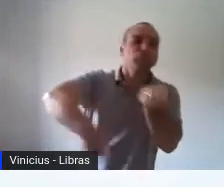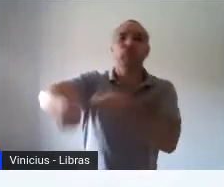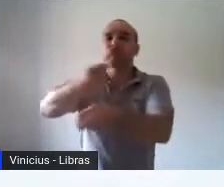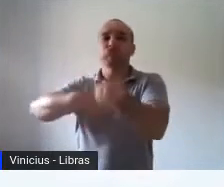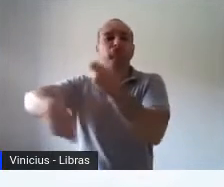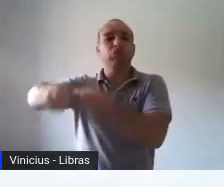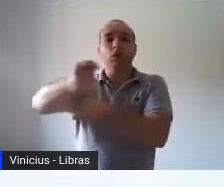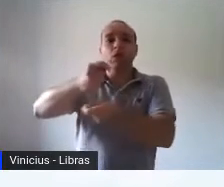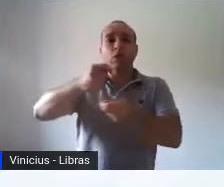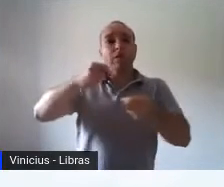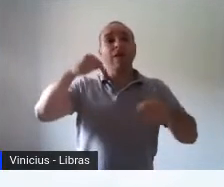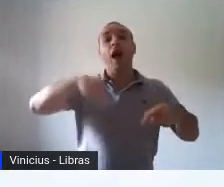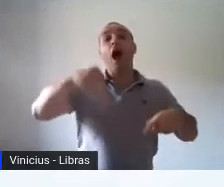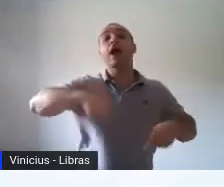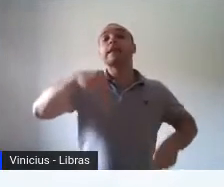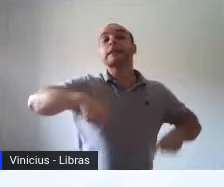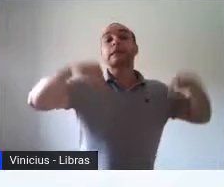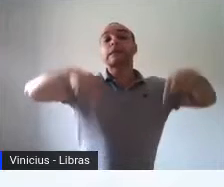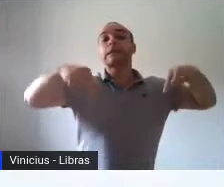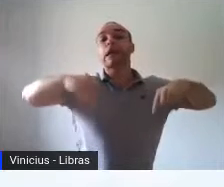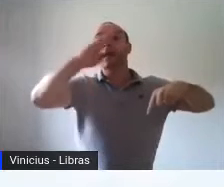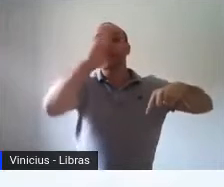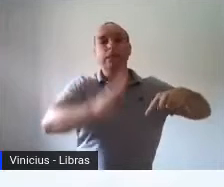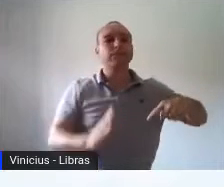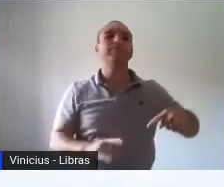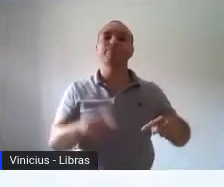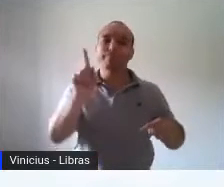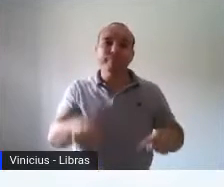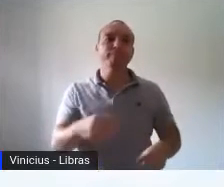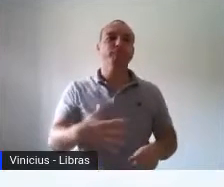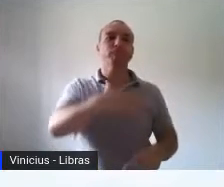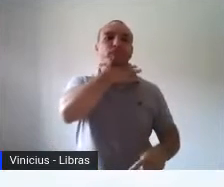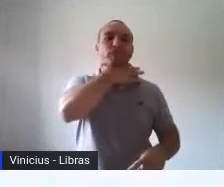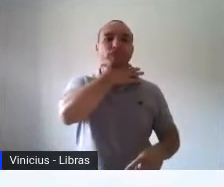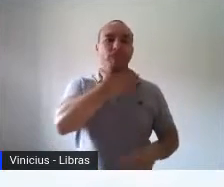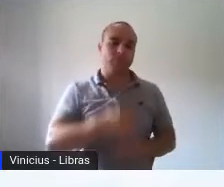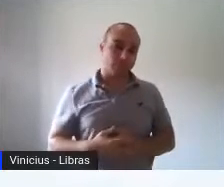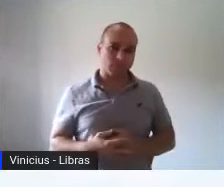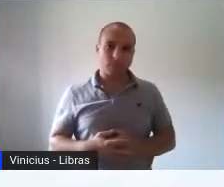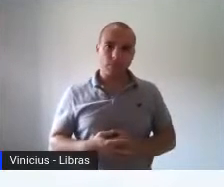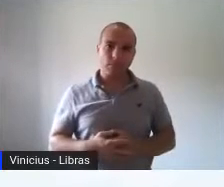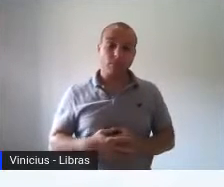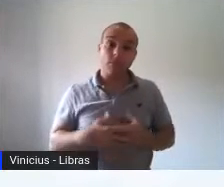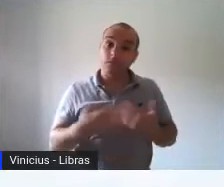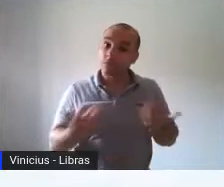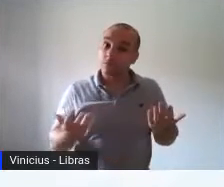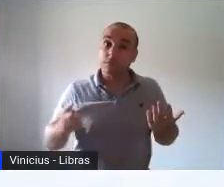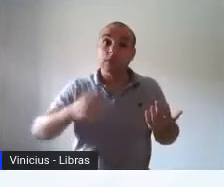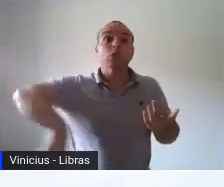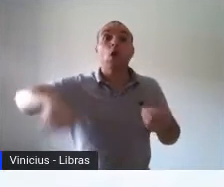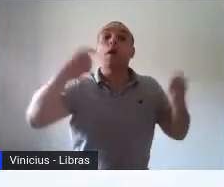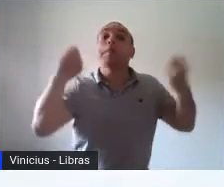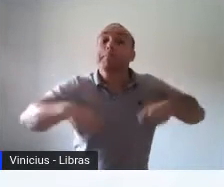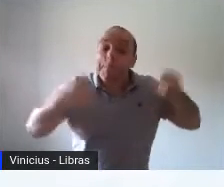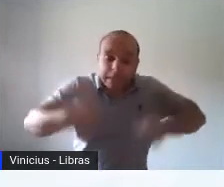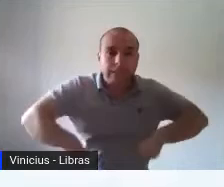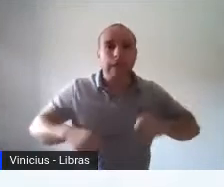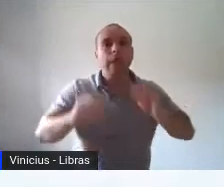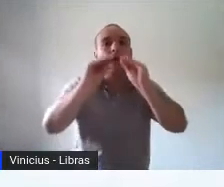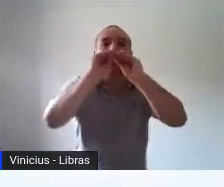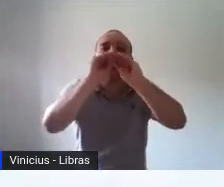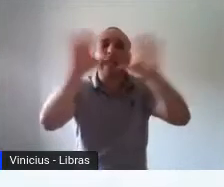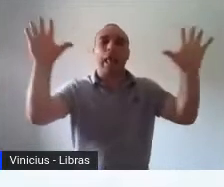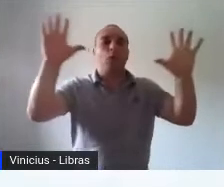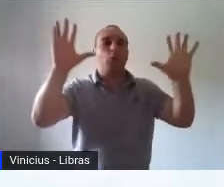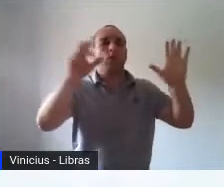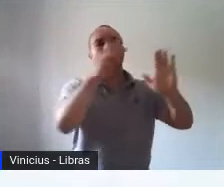Então é uma situação muito triste, e aí a importância de a gente resgatar a discussão de a gente ter uma política de valorização do salário mínimo, tendo